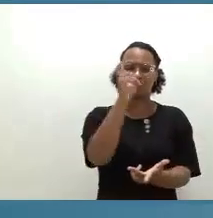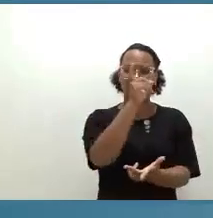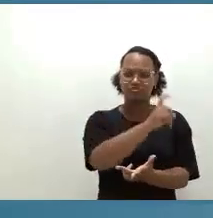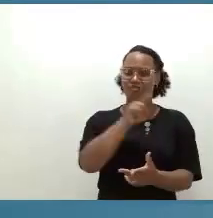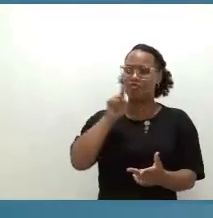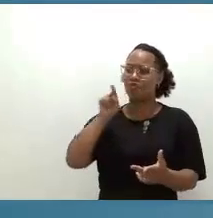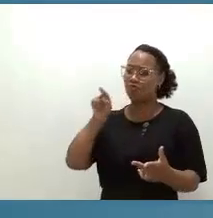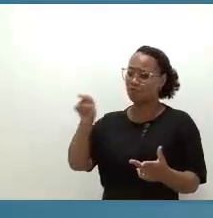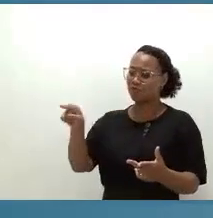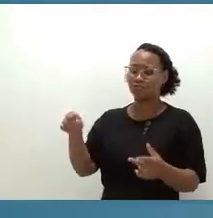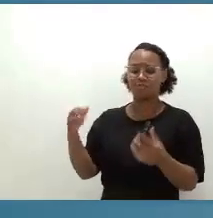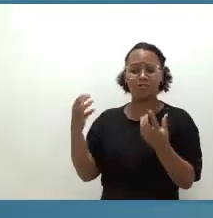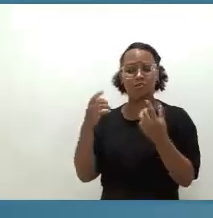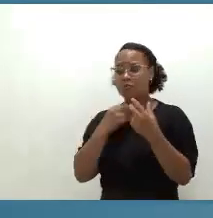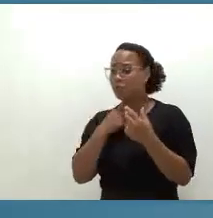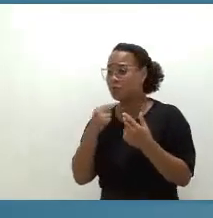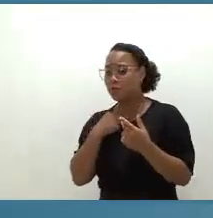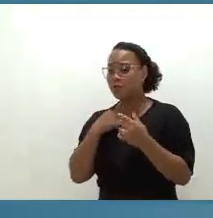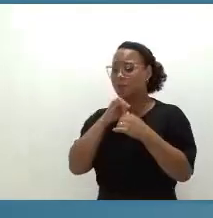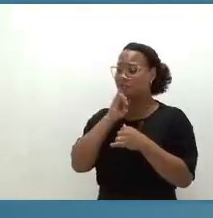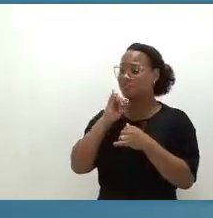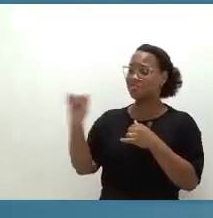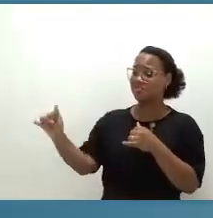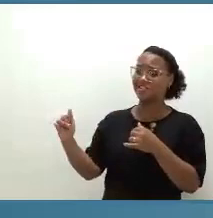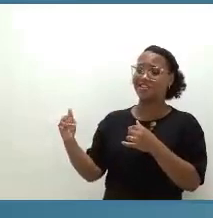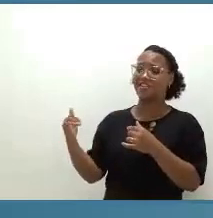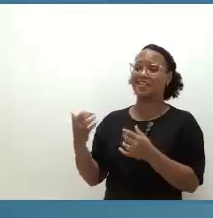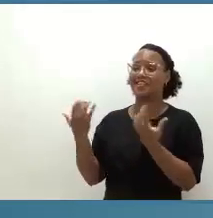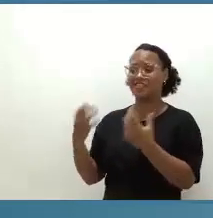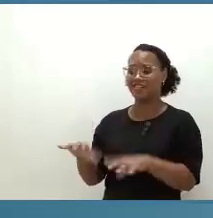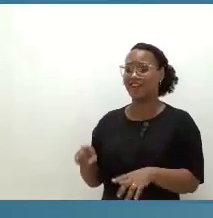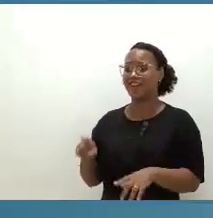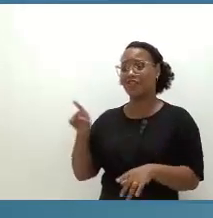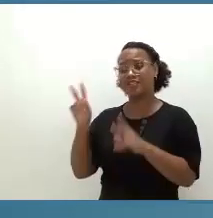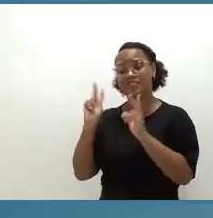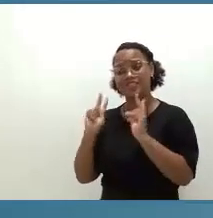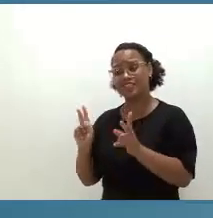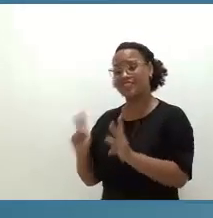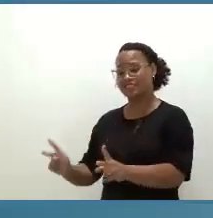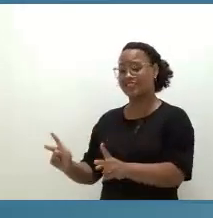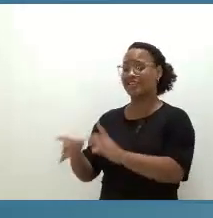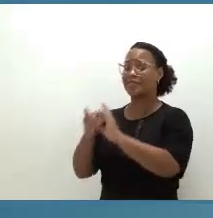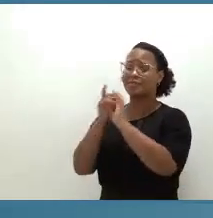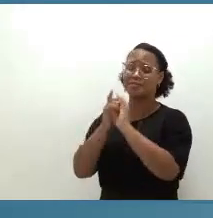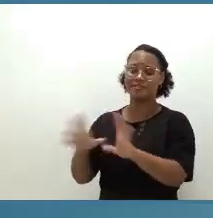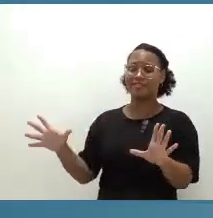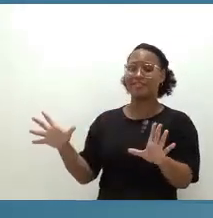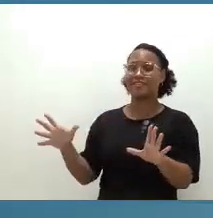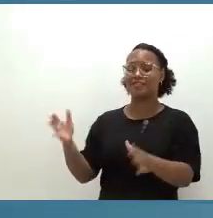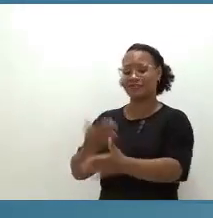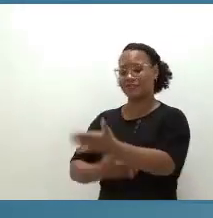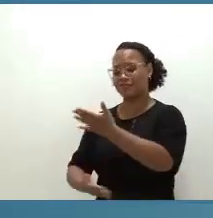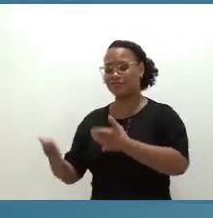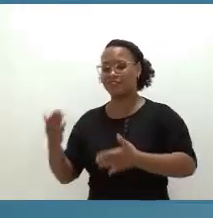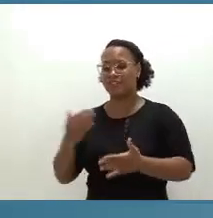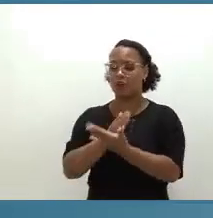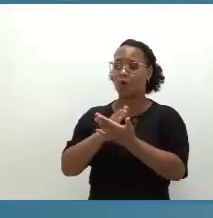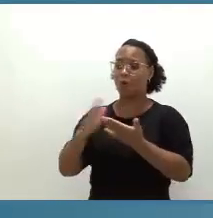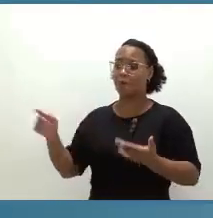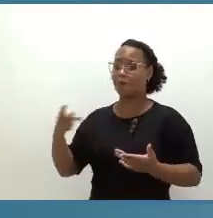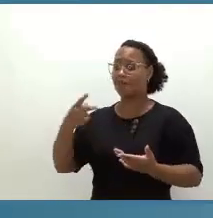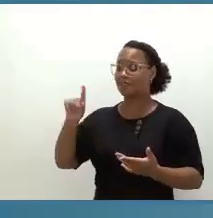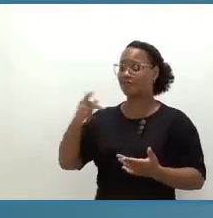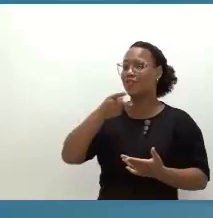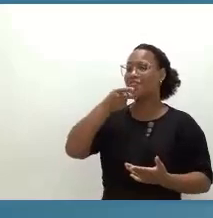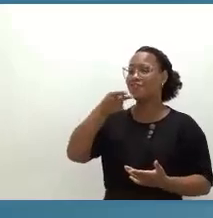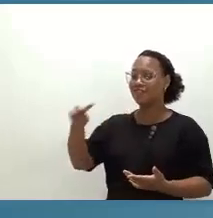Excelência não pode dizer isso, Vossa Excelência sempre está à disposição do tribunal. Então, comece a sua fala agora,